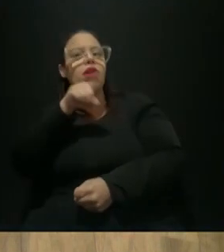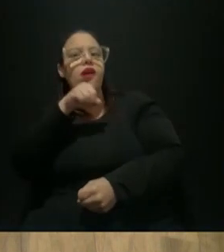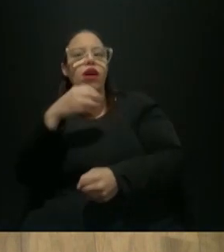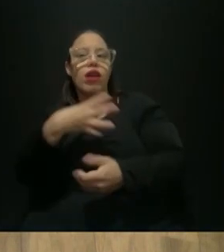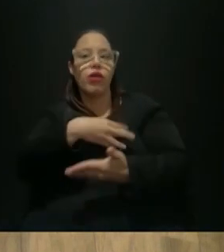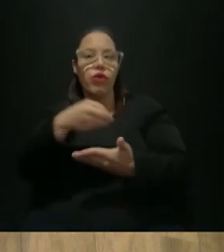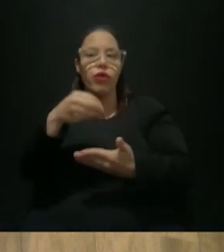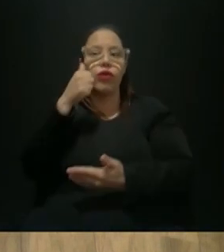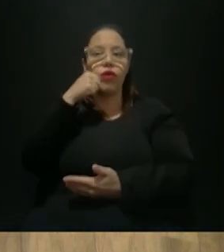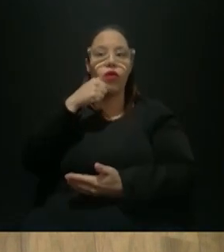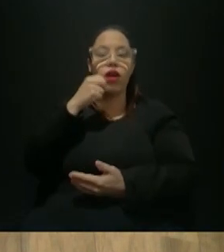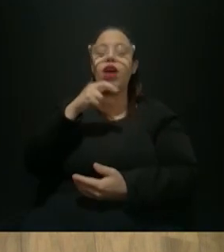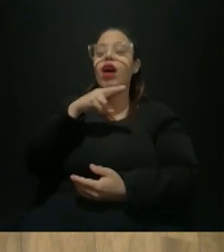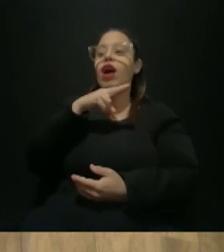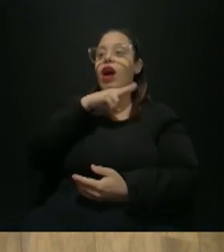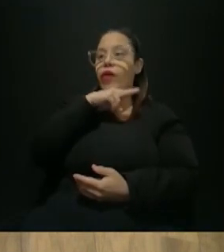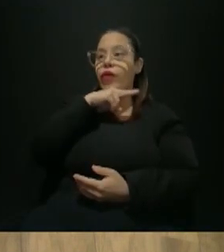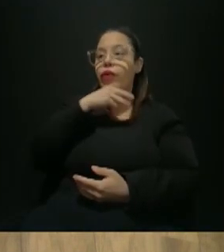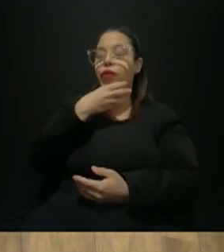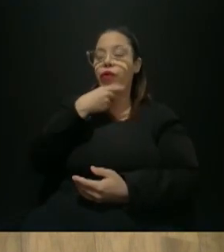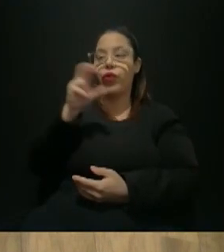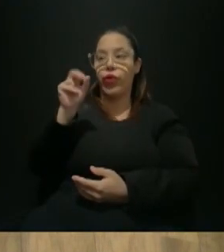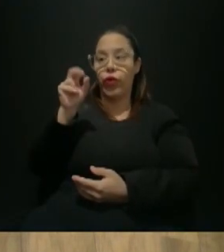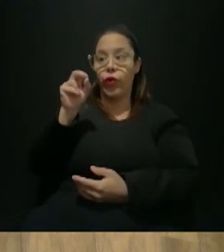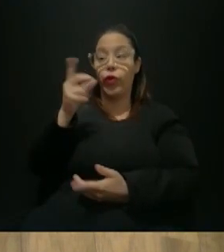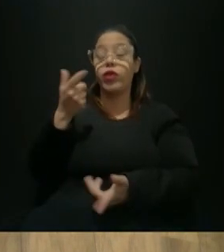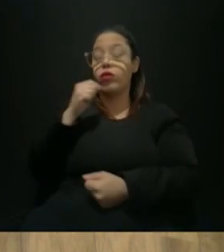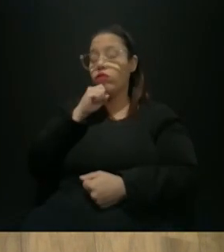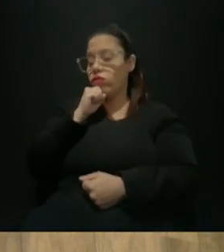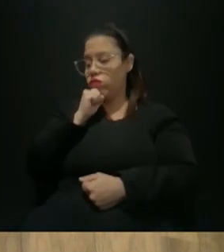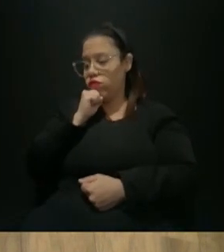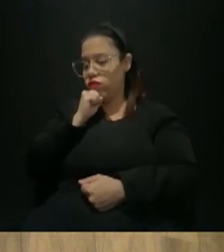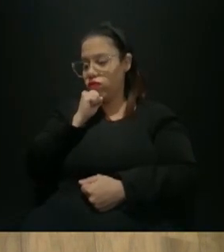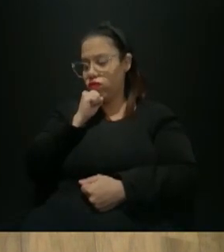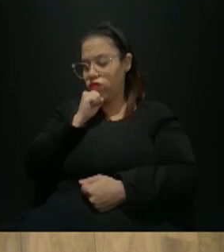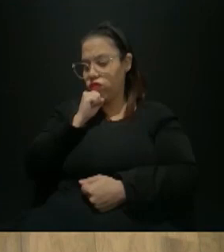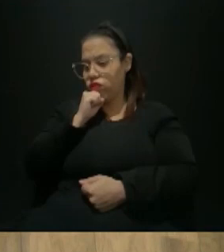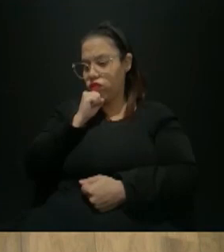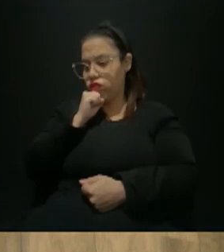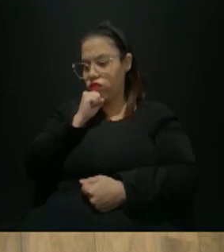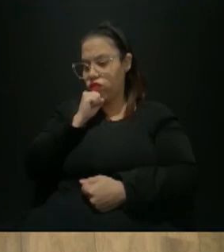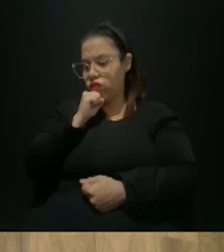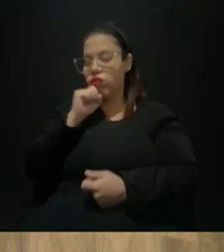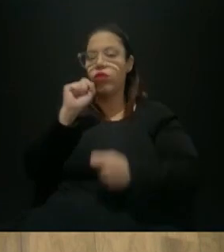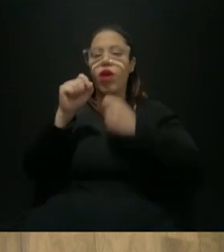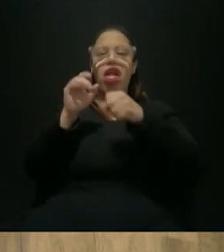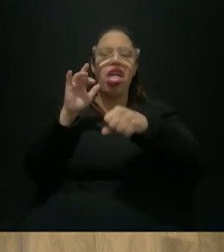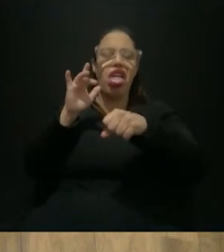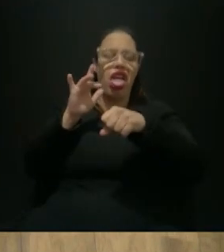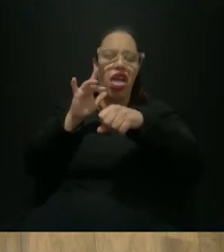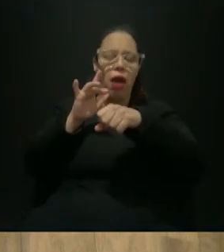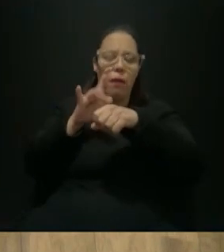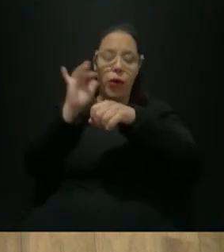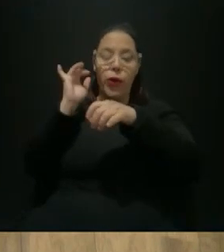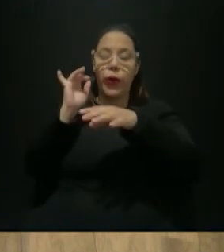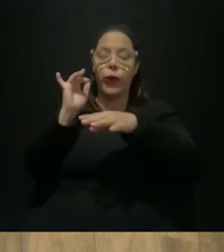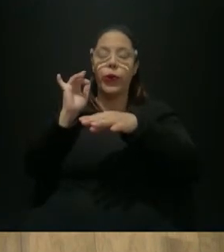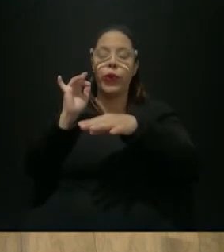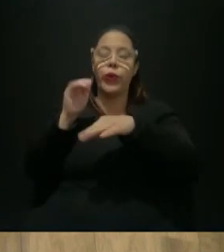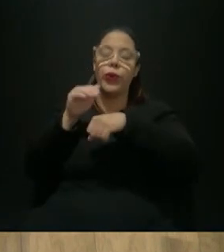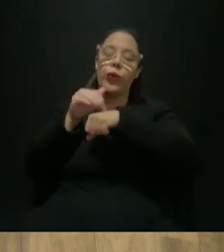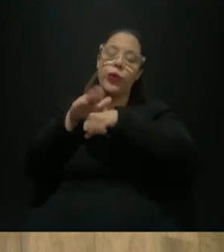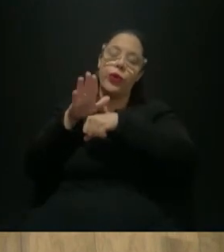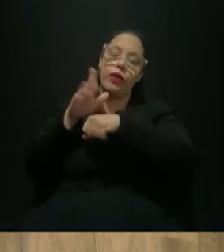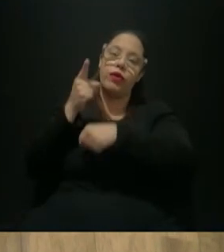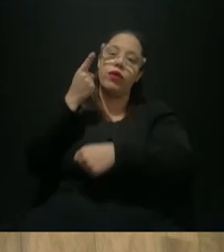avô, mas não tem o que toque mais quando a gente vê que o nosso